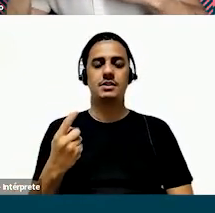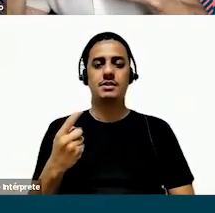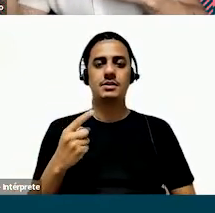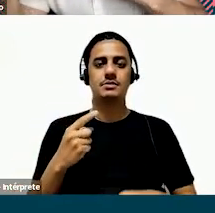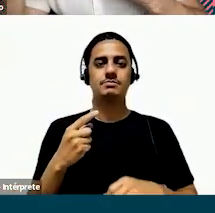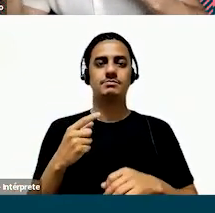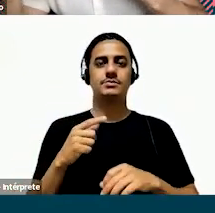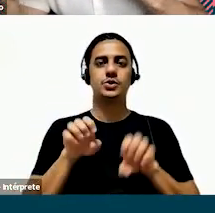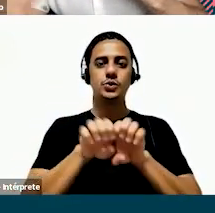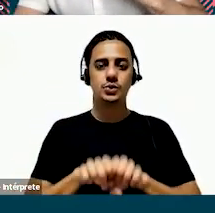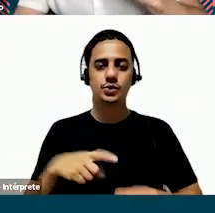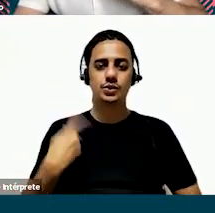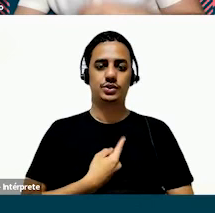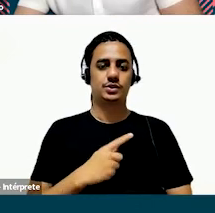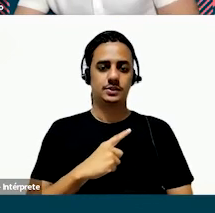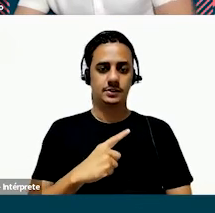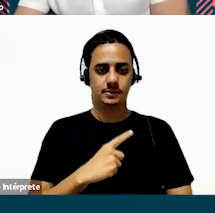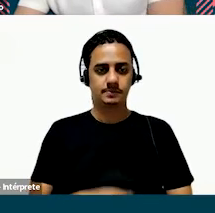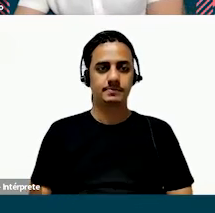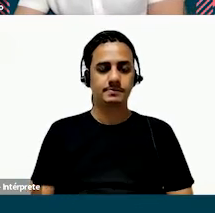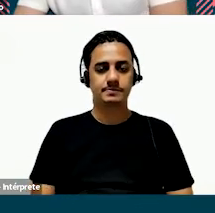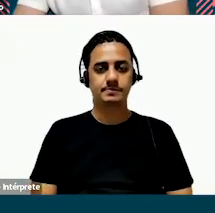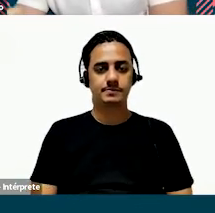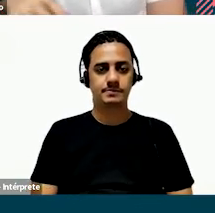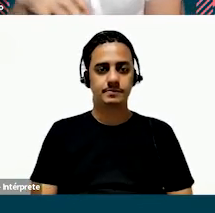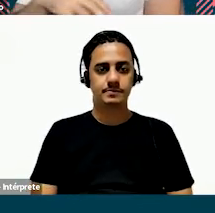escalável pelo tempo que a gente tinha.